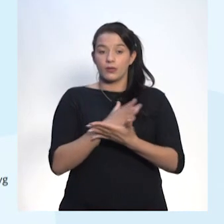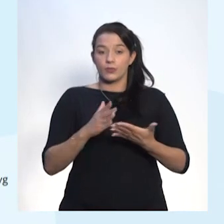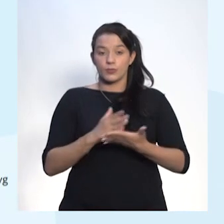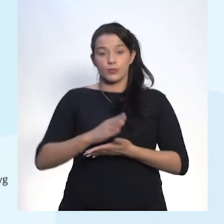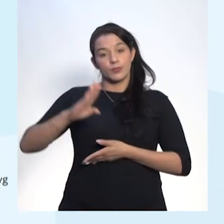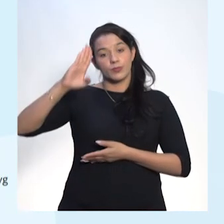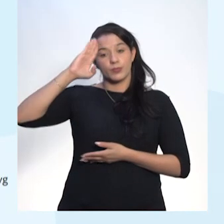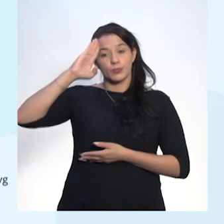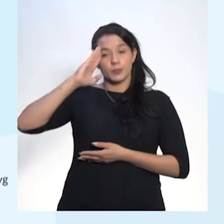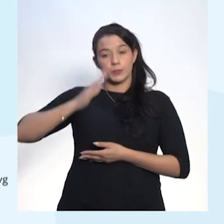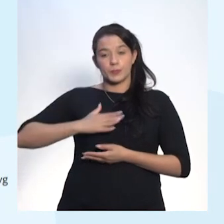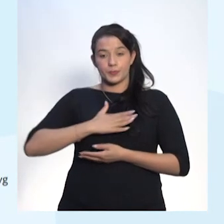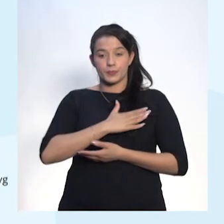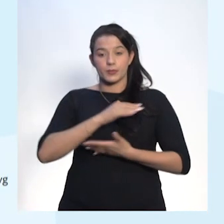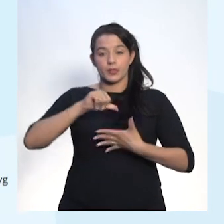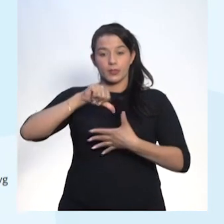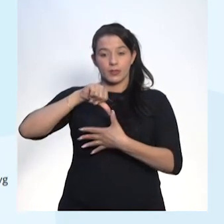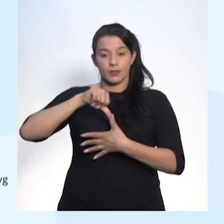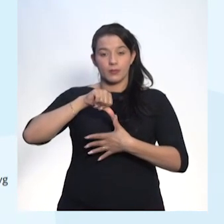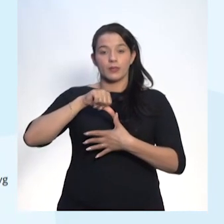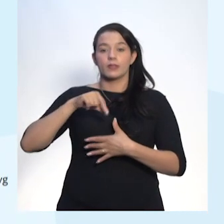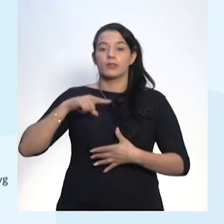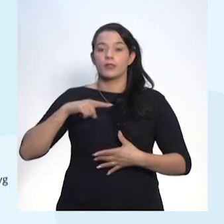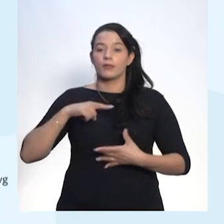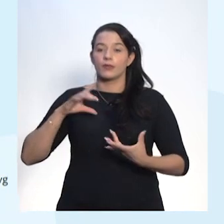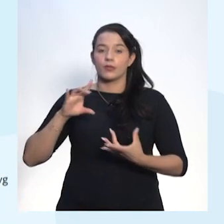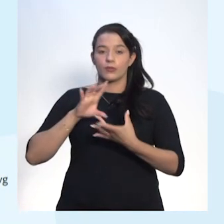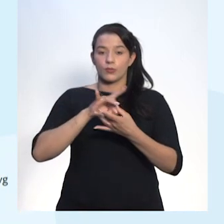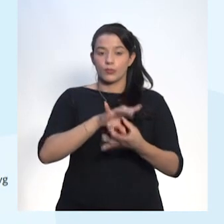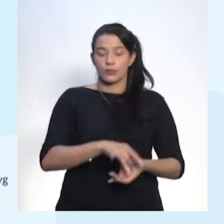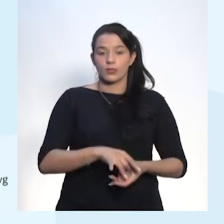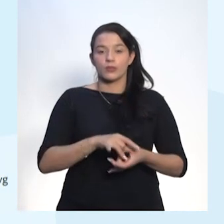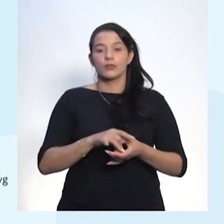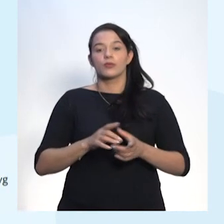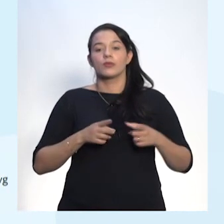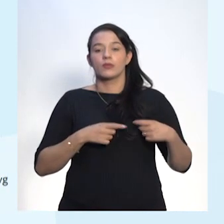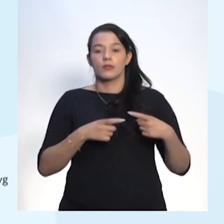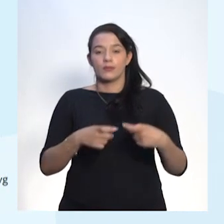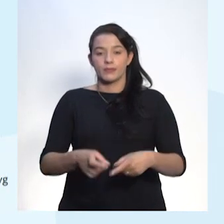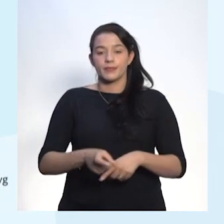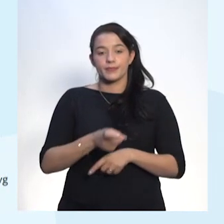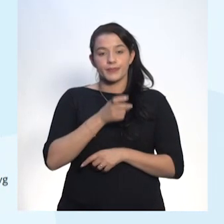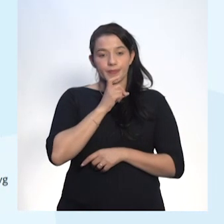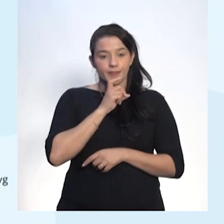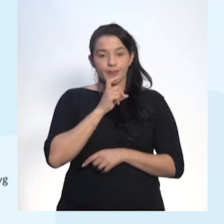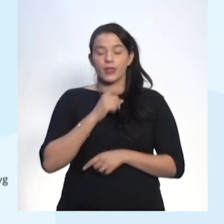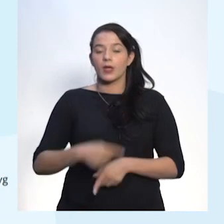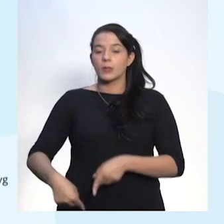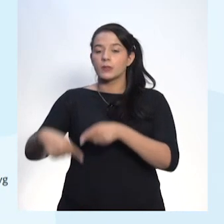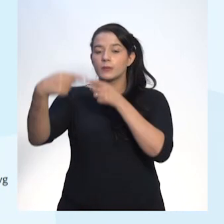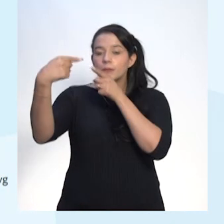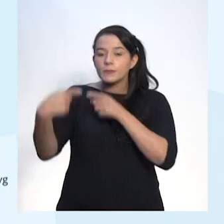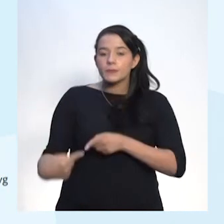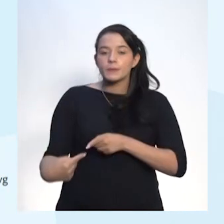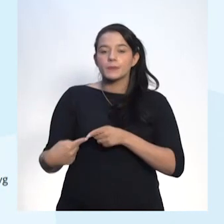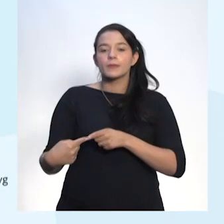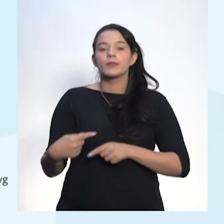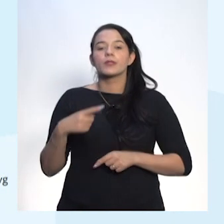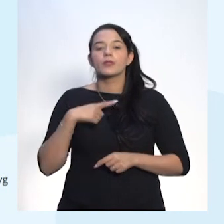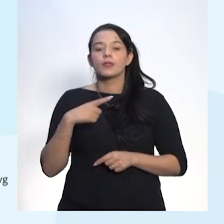América Latina se deram no contexto da Guerra Fria. Nesse conflito ideológico,